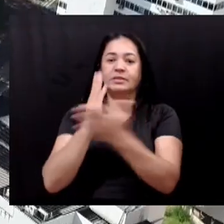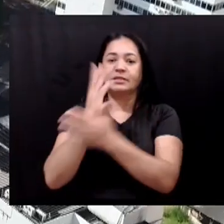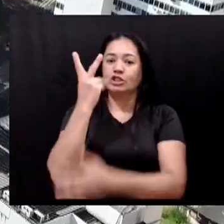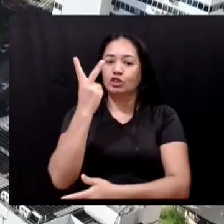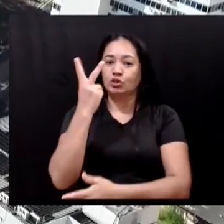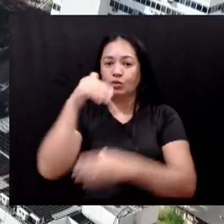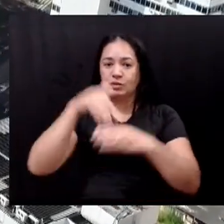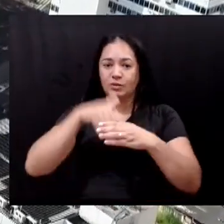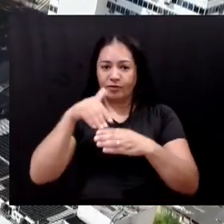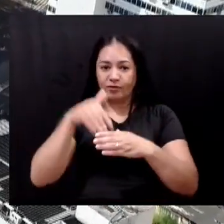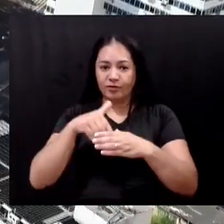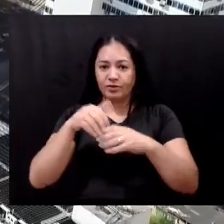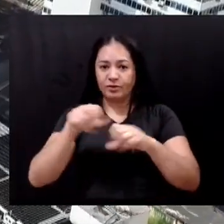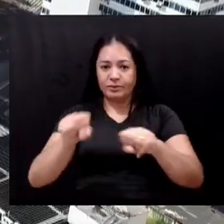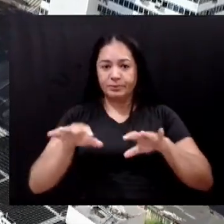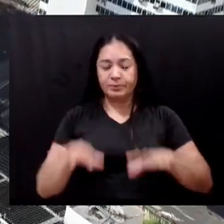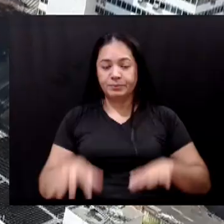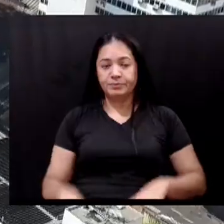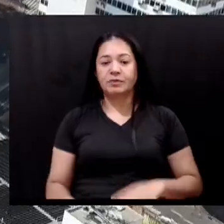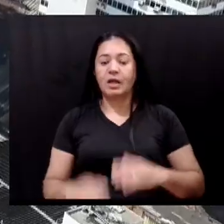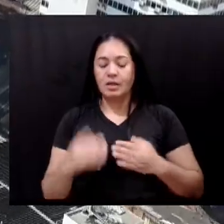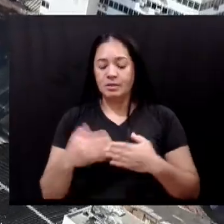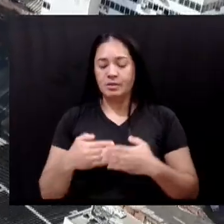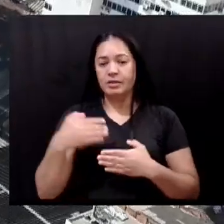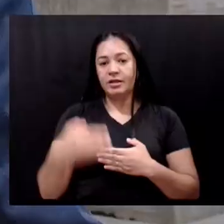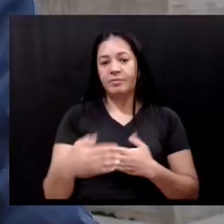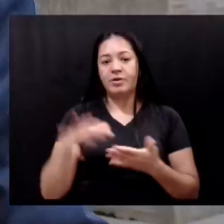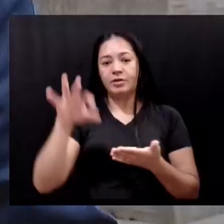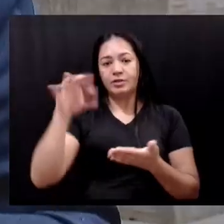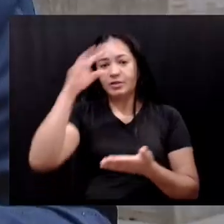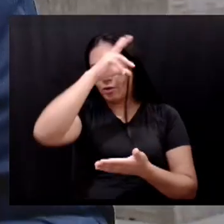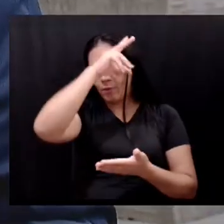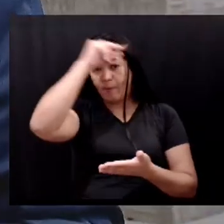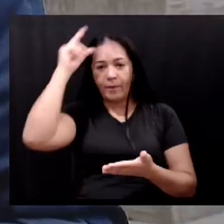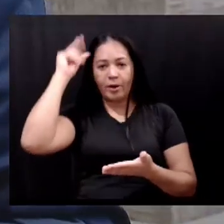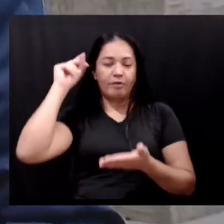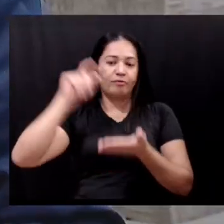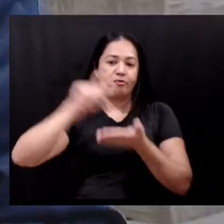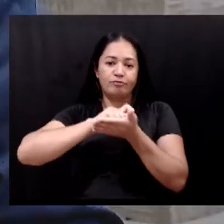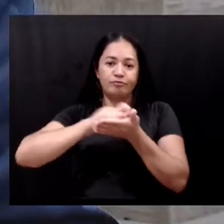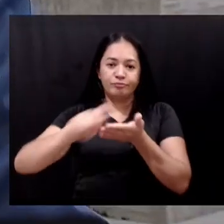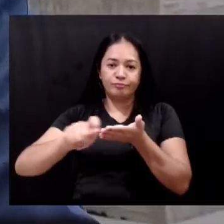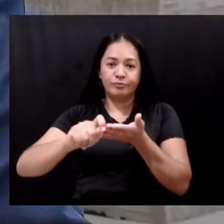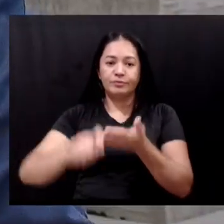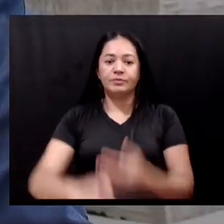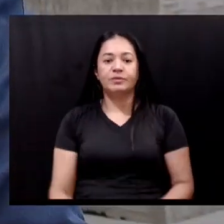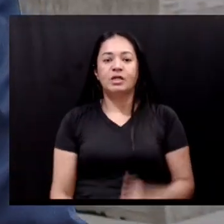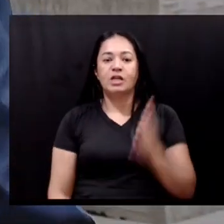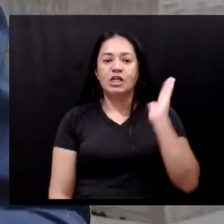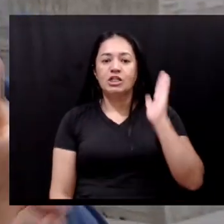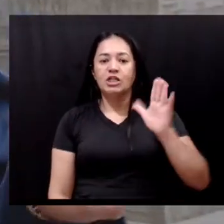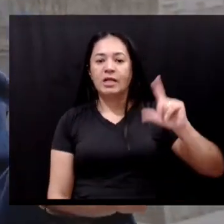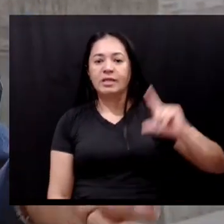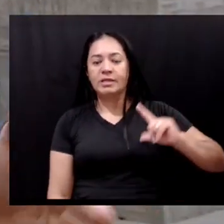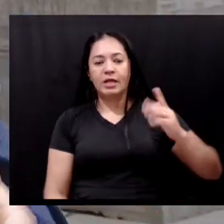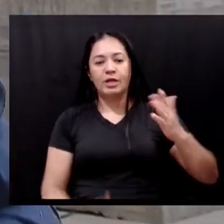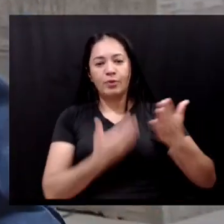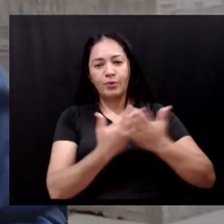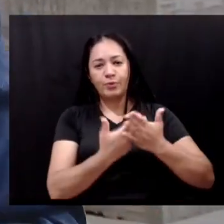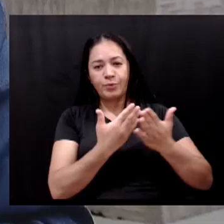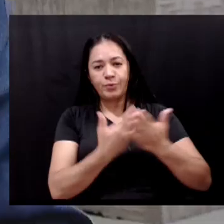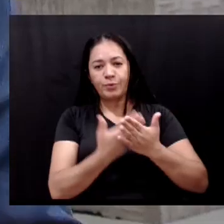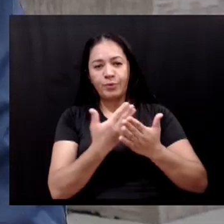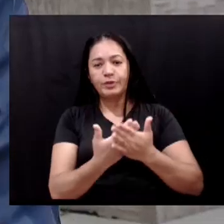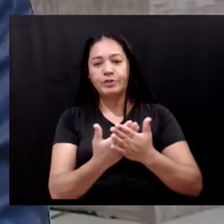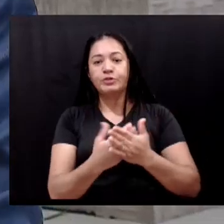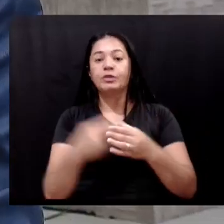plenário e, posteriormente, sancionado pelo prefeito. Já tem um estudo feito pela Unicamp, nós faremos uma audiência